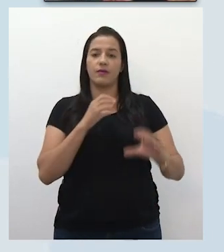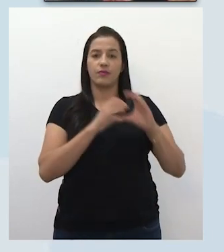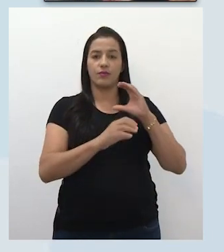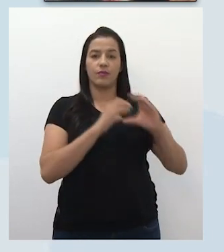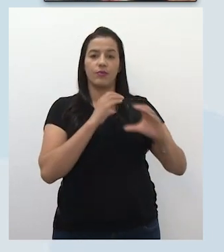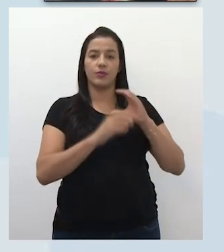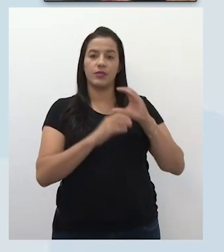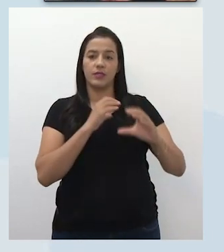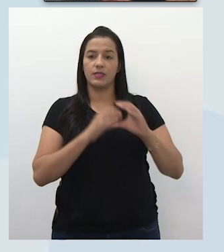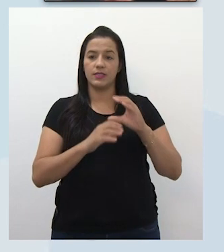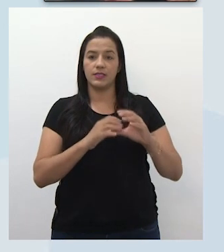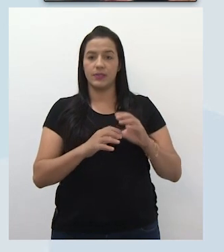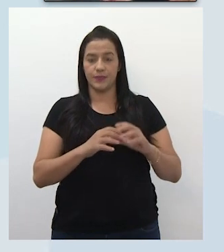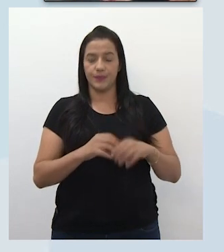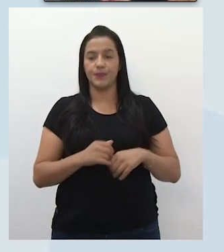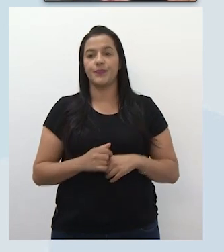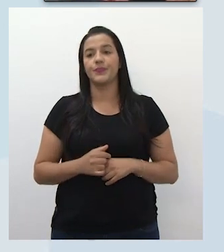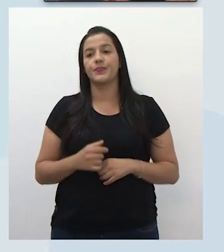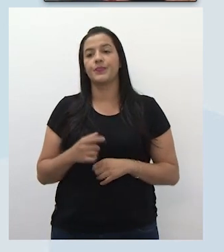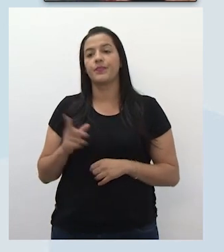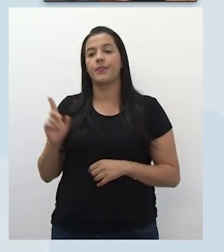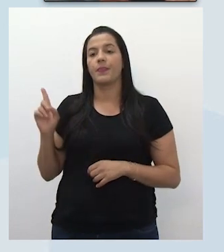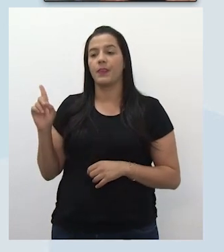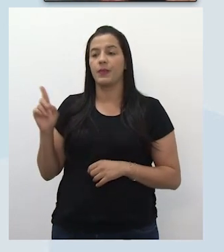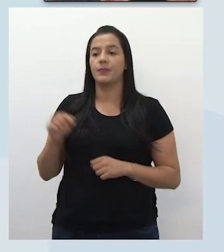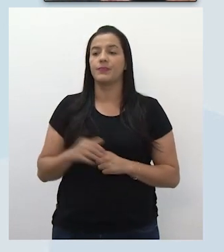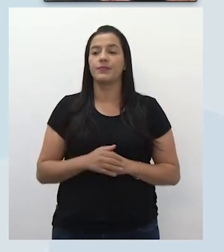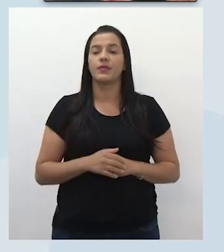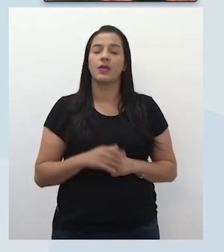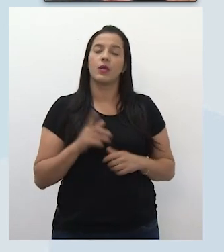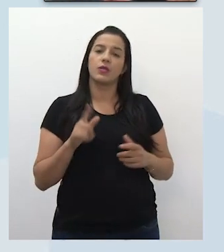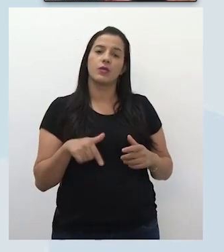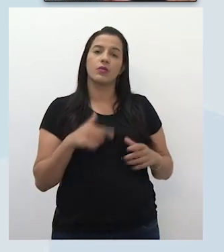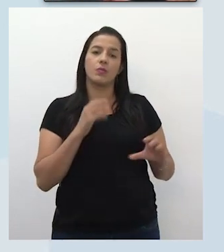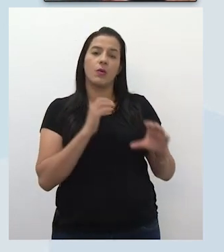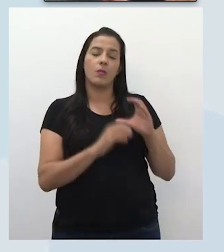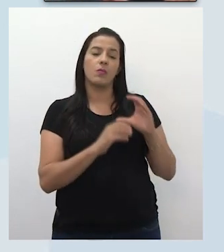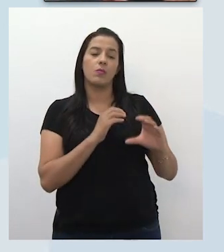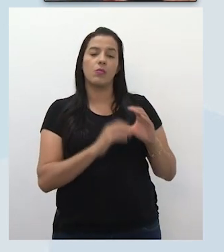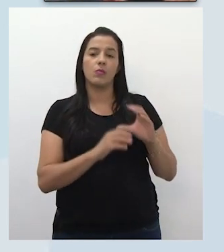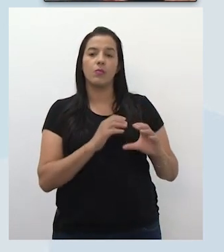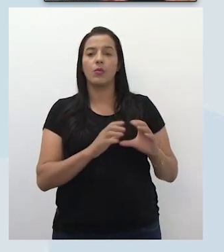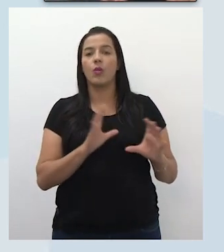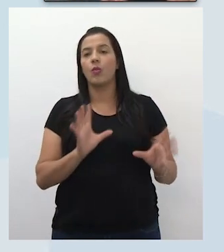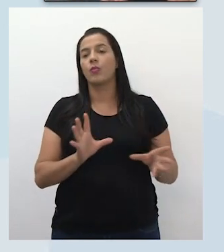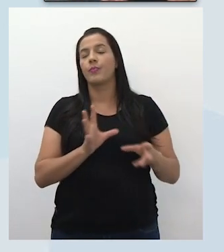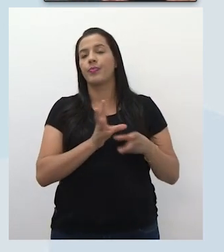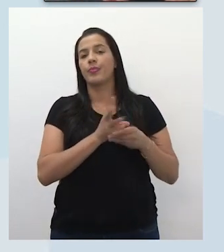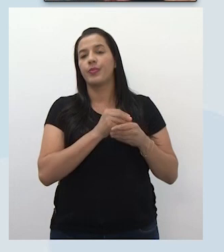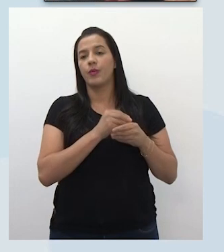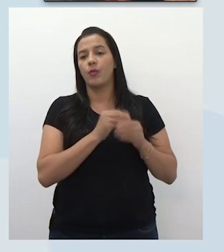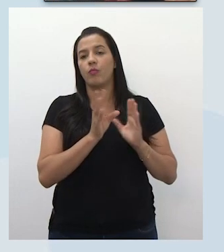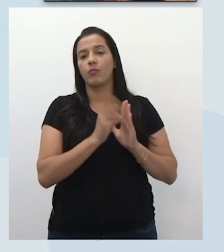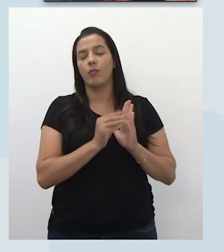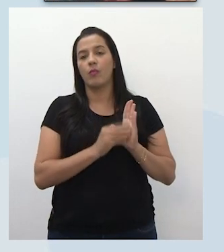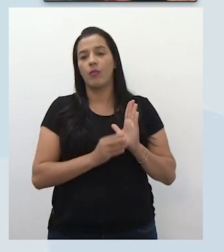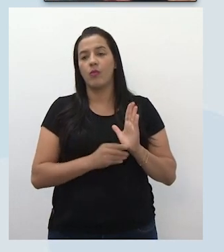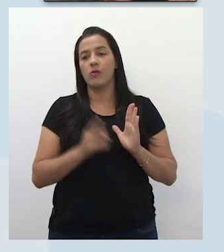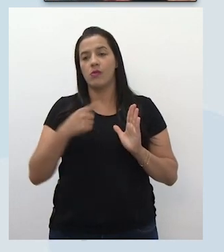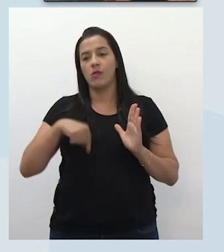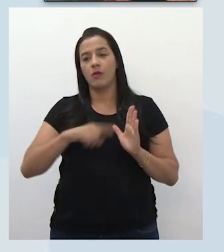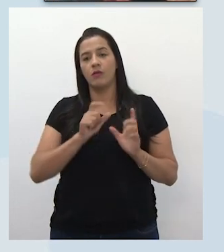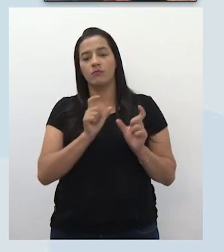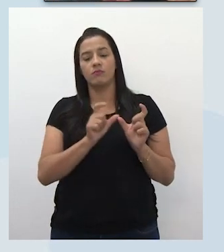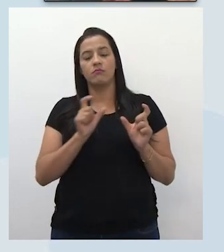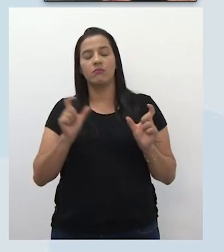verbal. Não sei se vocês sabem, mas numa comunicação, o conteúdo das nossas palavras,